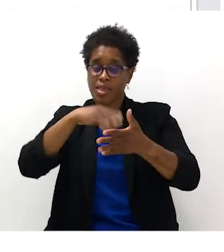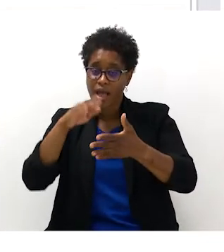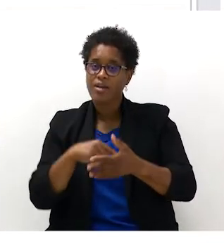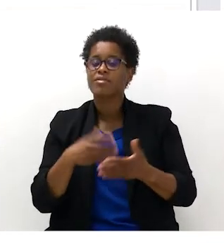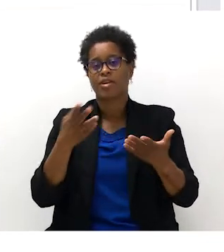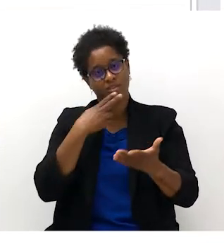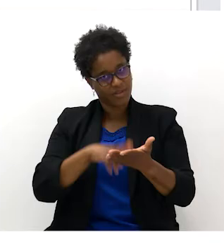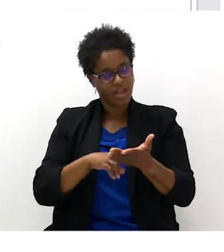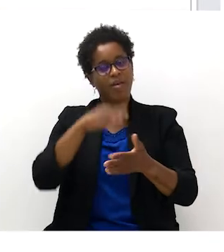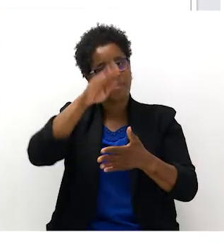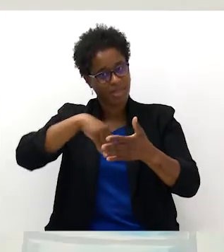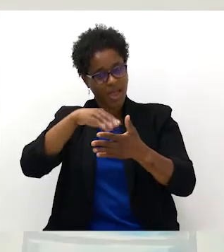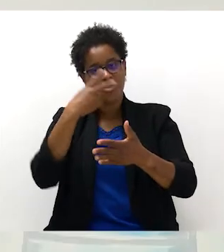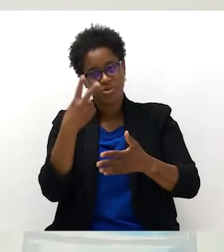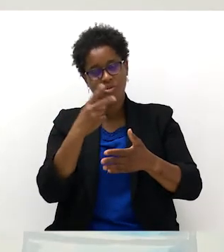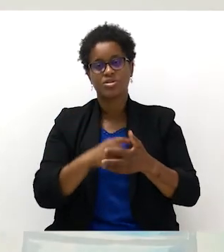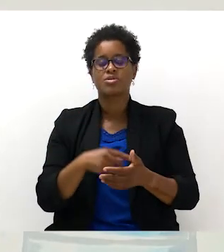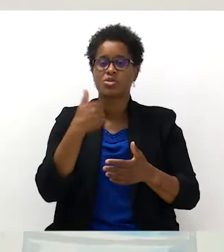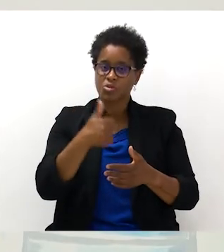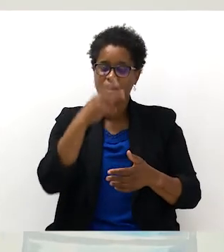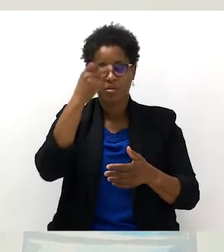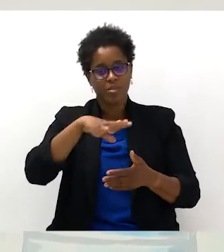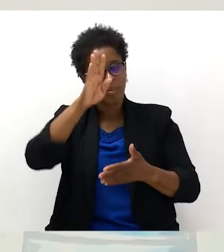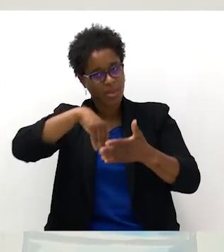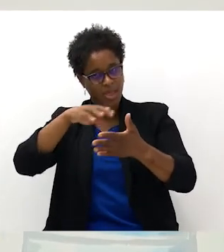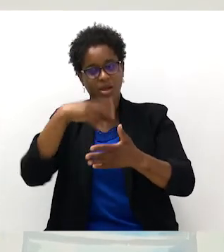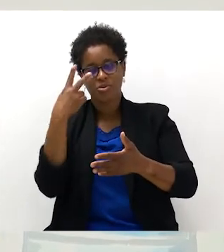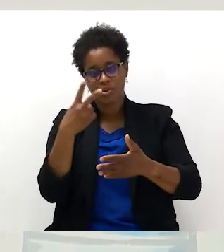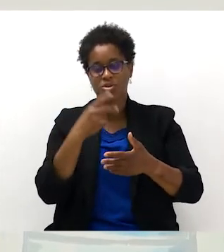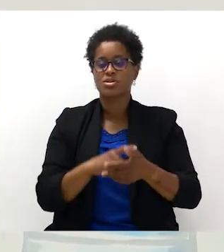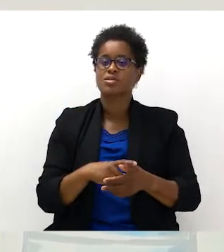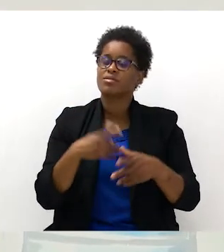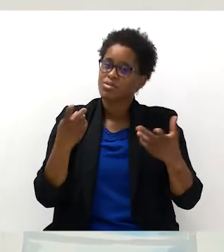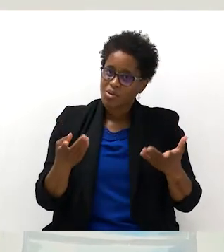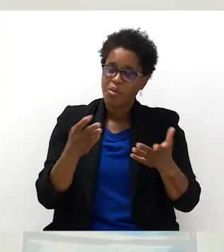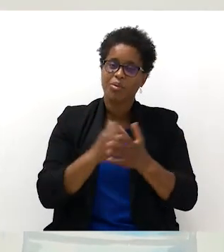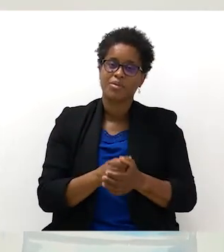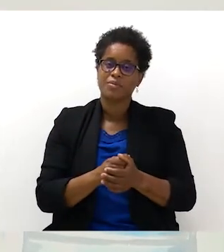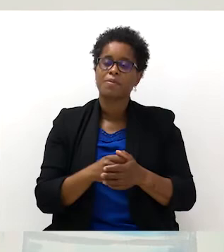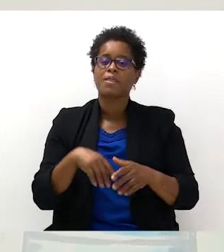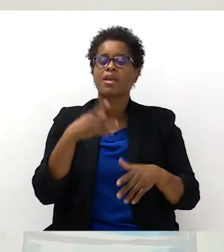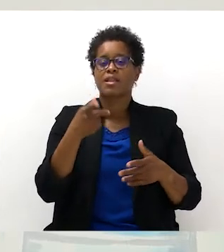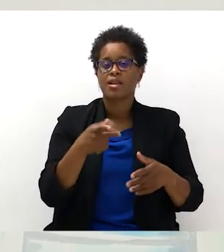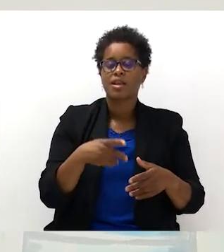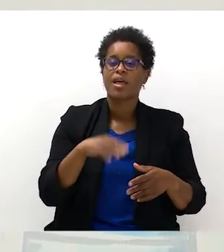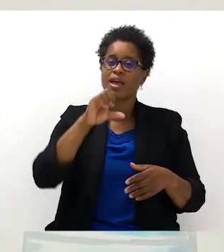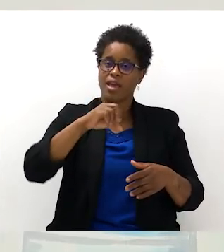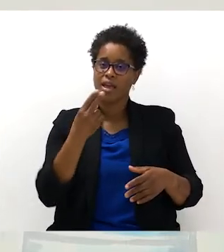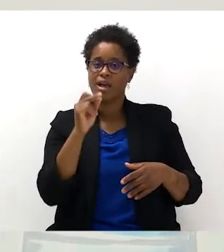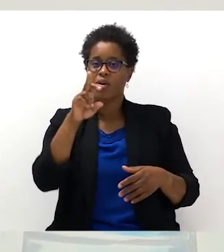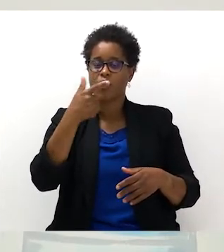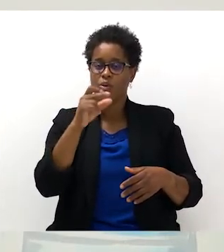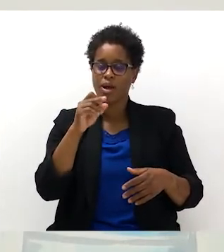é? Muito bem, pintaram 2 balões. 2 significa a quarta parte